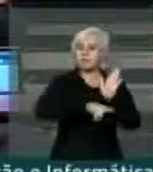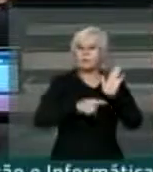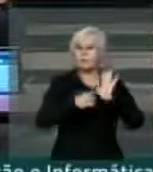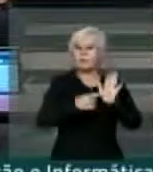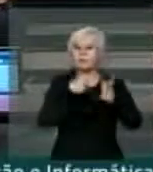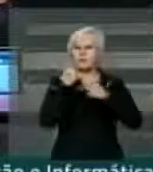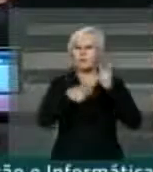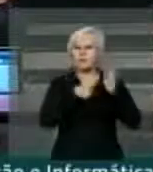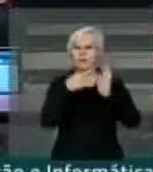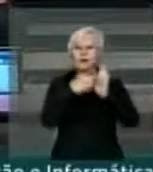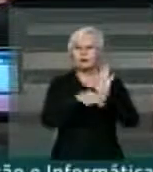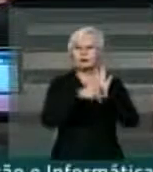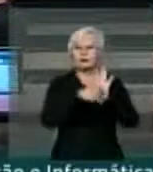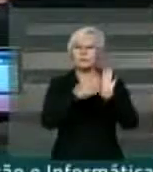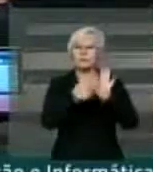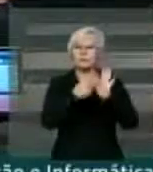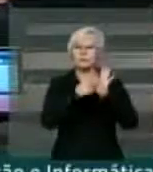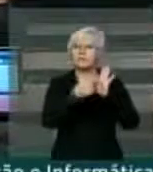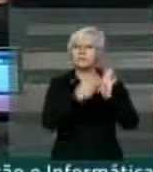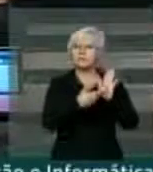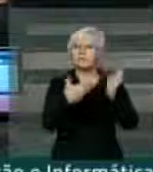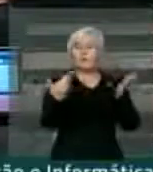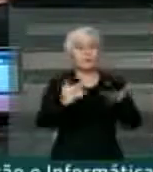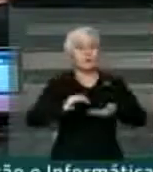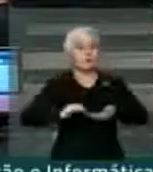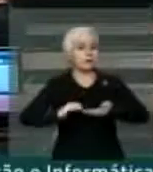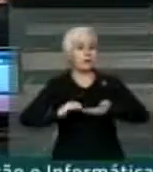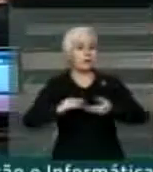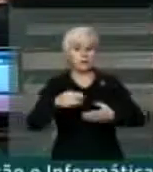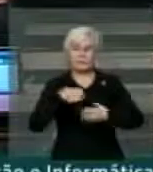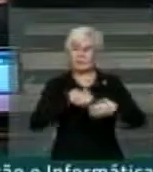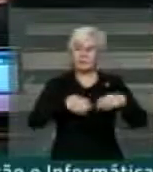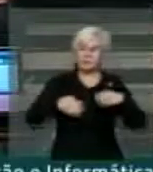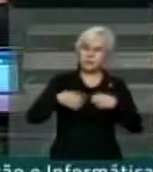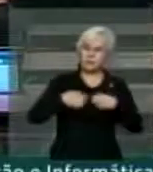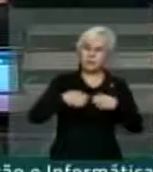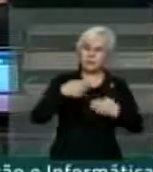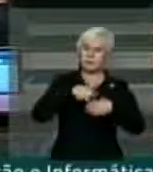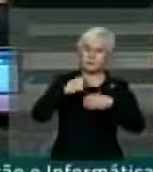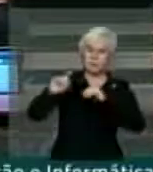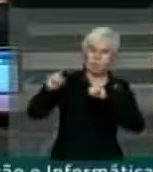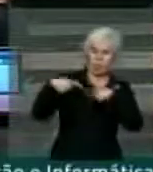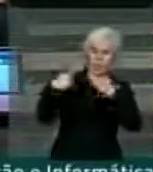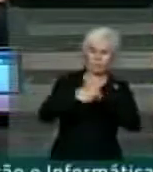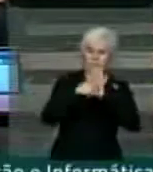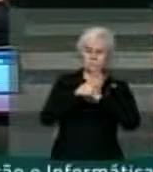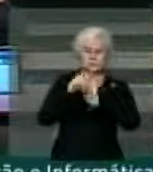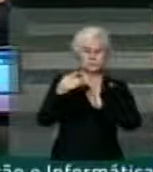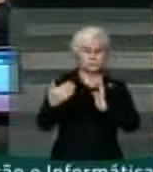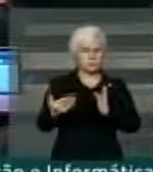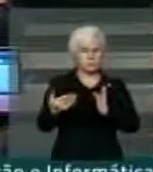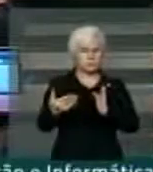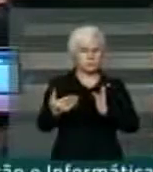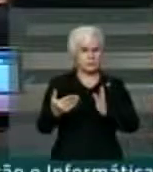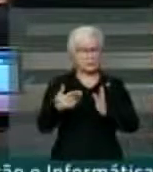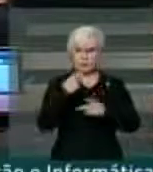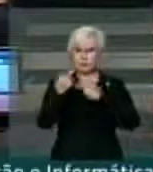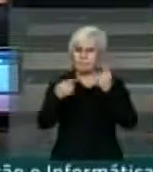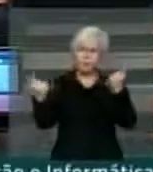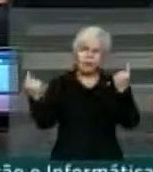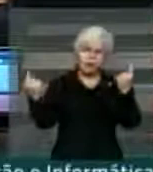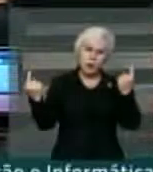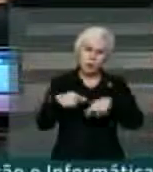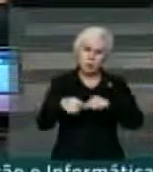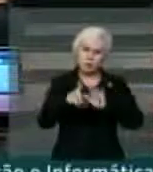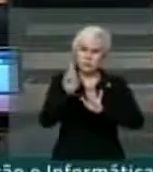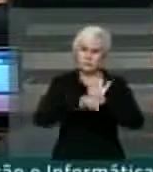estabelecendo, regulamentando esses dispositivos. Aí o Congresso se sente ferido nas suas prerrogativas e diz que é